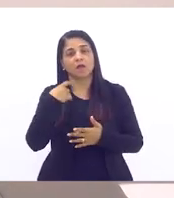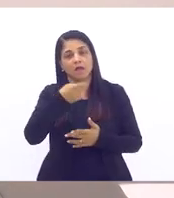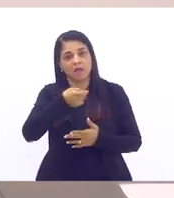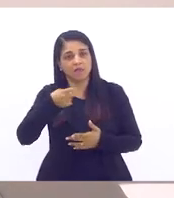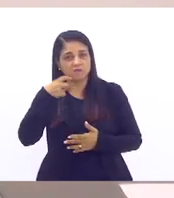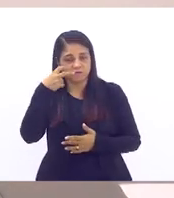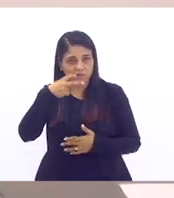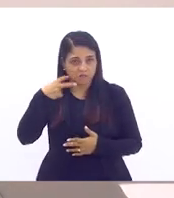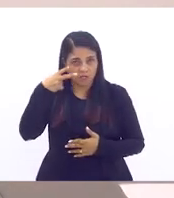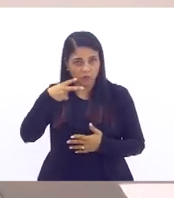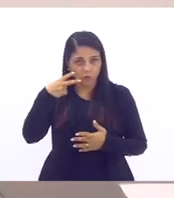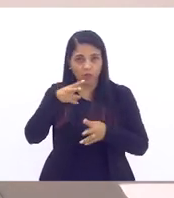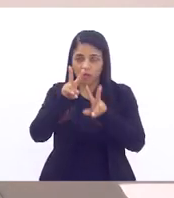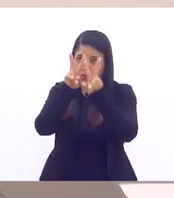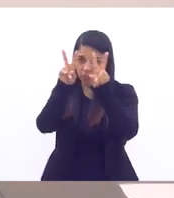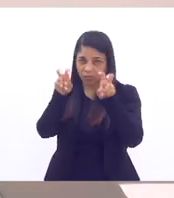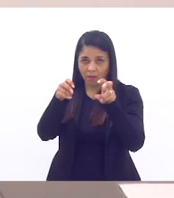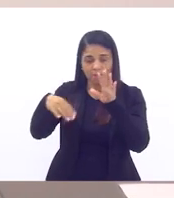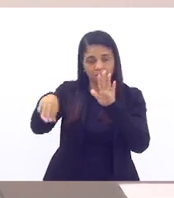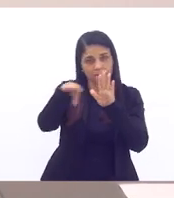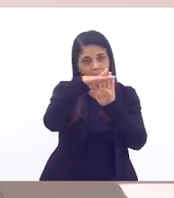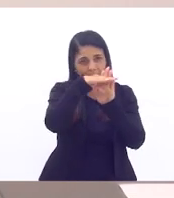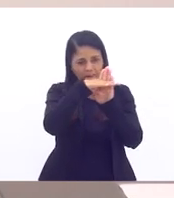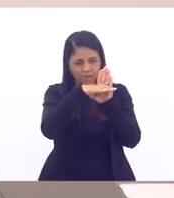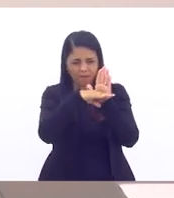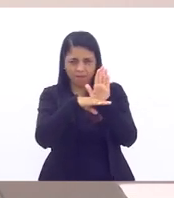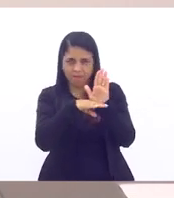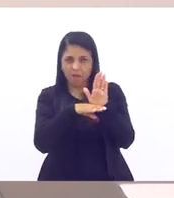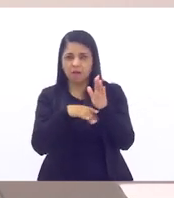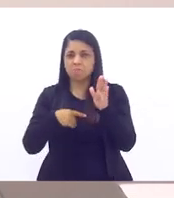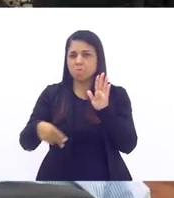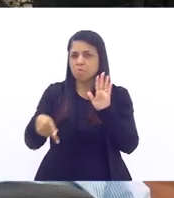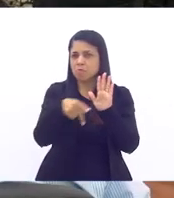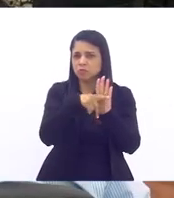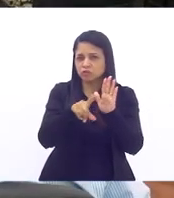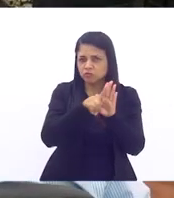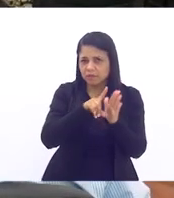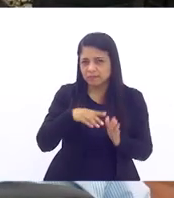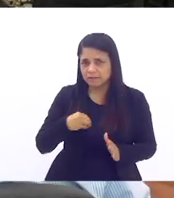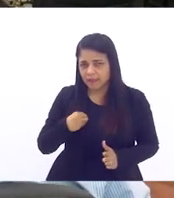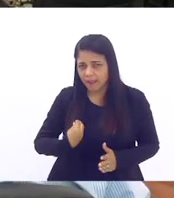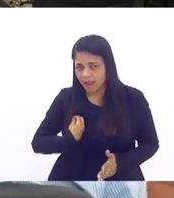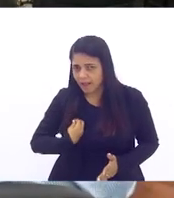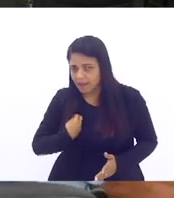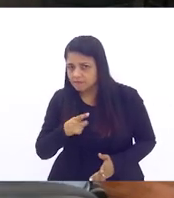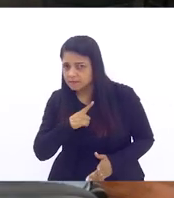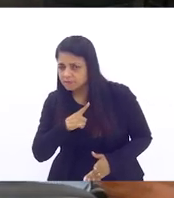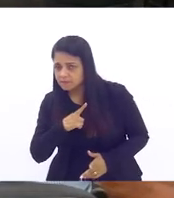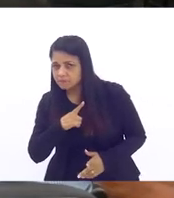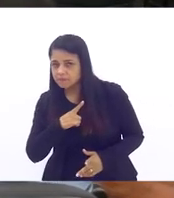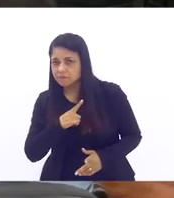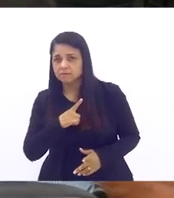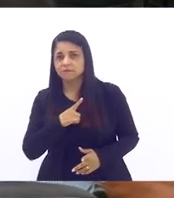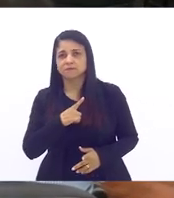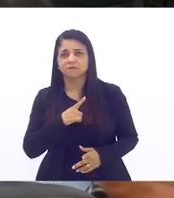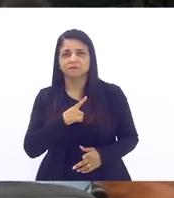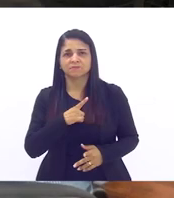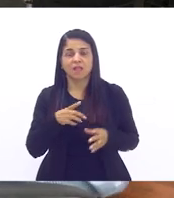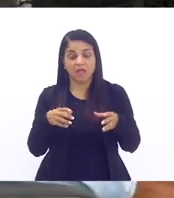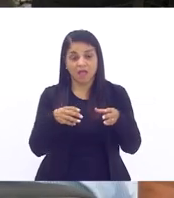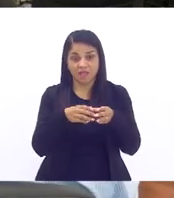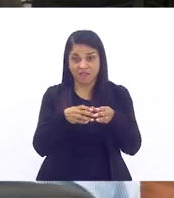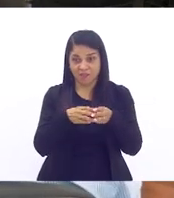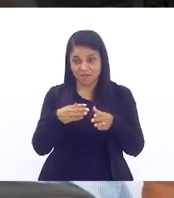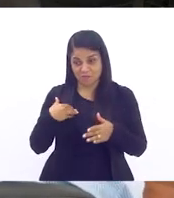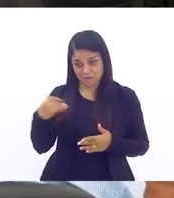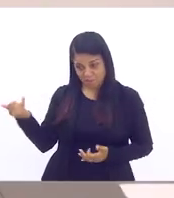este este tema também pauta saber se já há projetos de lei que nessa aqui minha equipe já tá